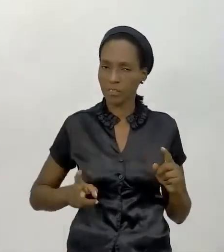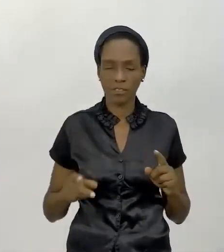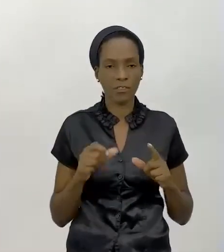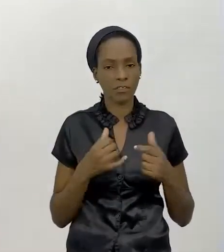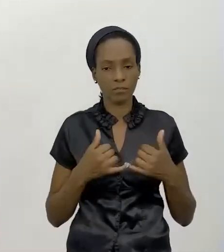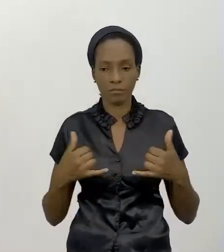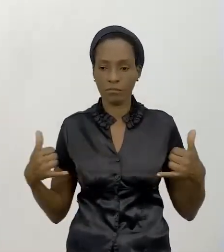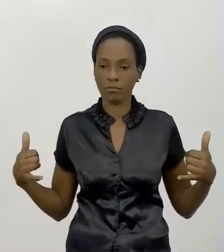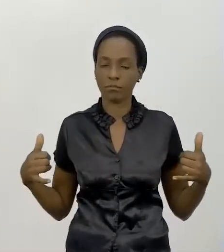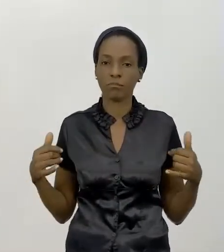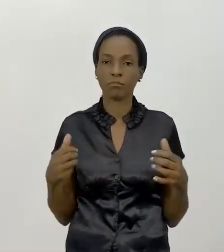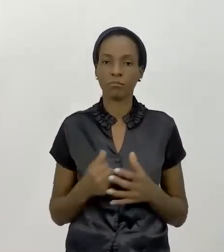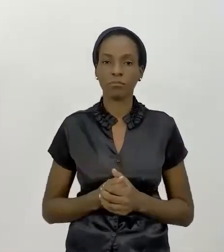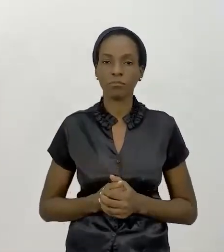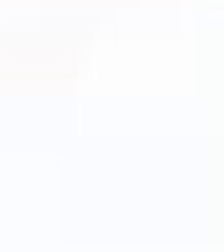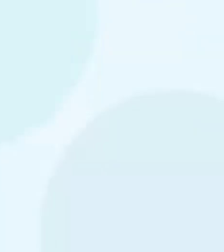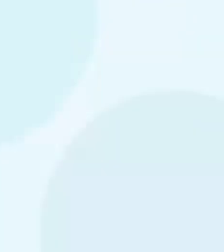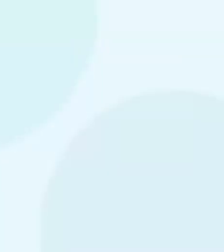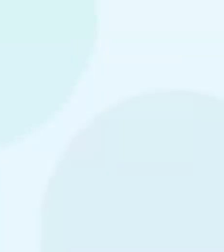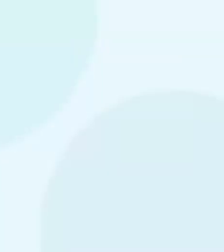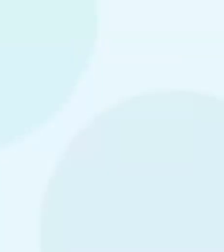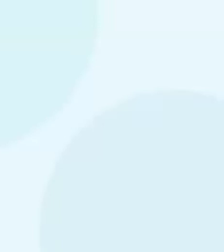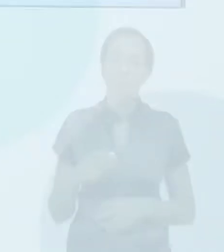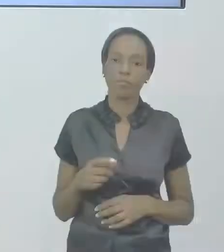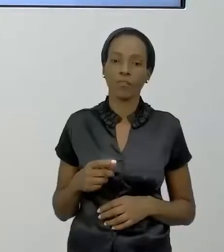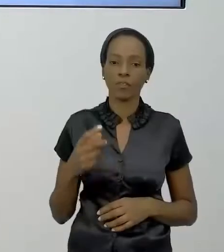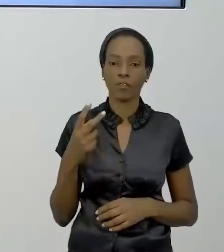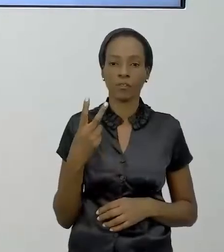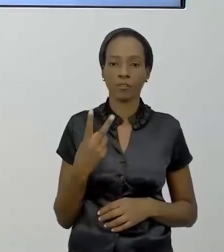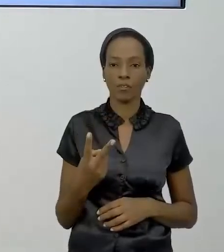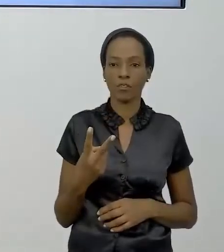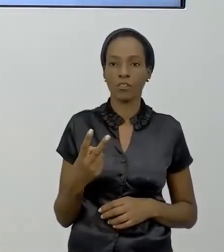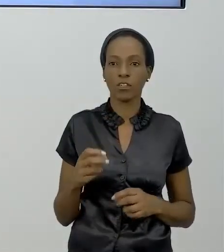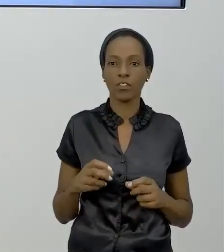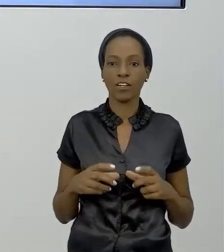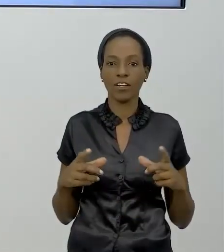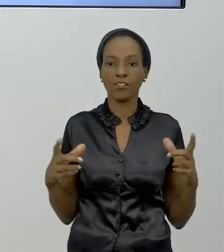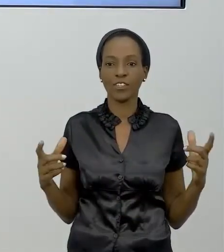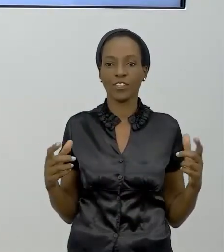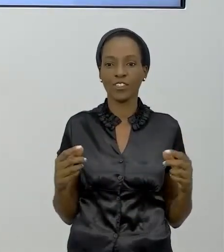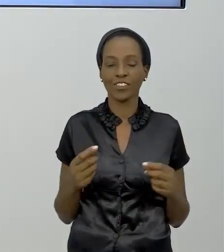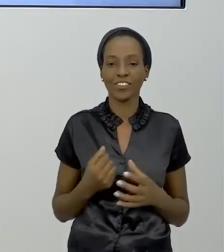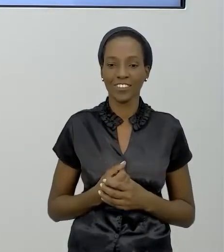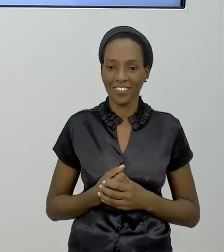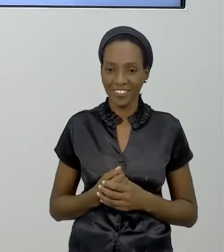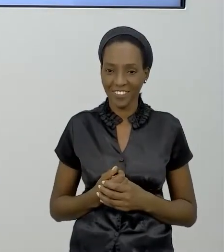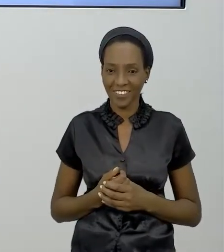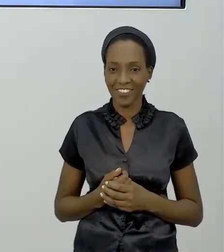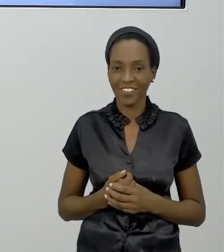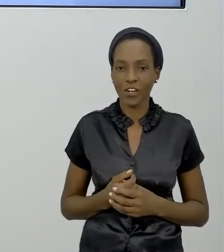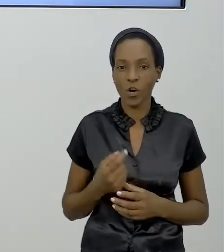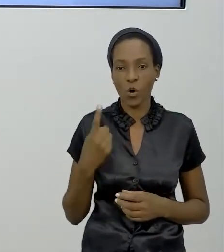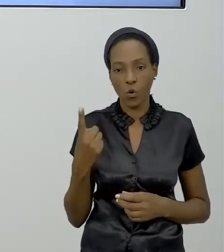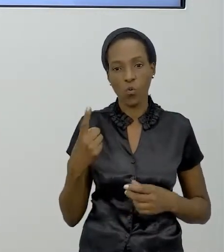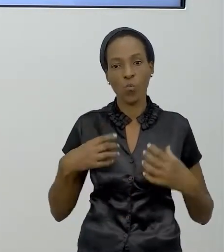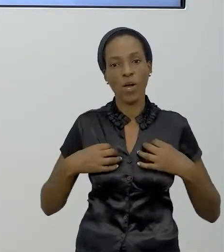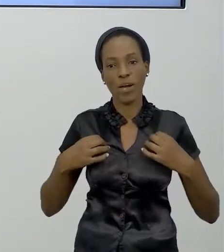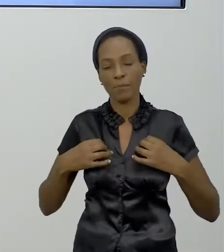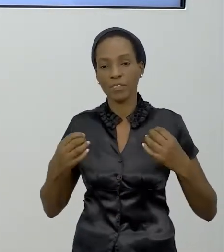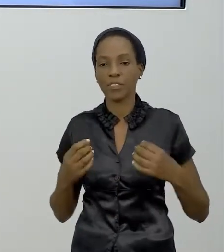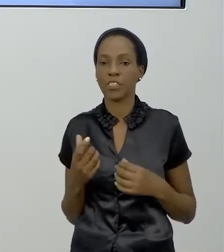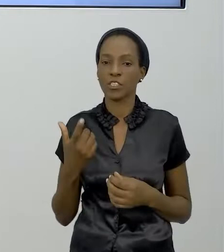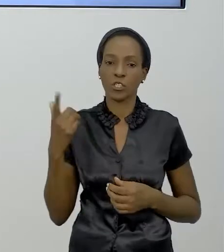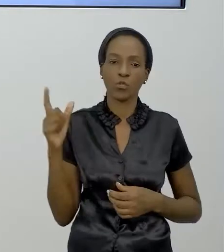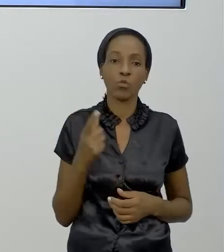Então, eu olho para isso aqui e já enxergo um gráfico. Eu tenho duas grandezas, uma é a camiseta e o outro é o custo. E